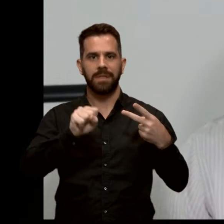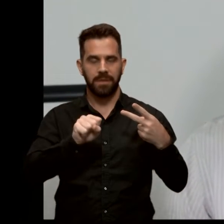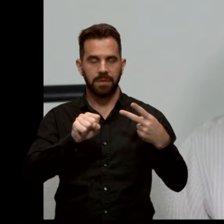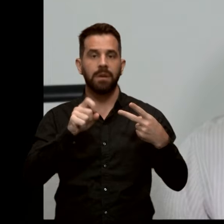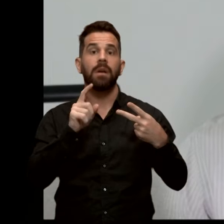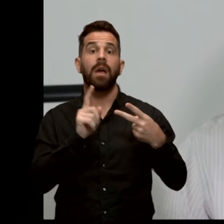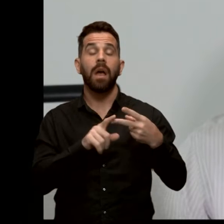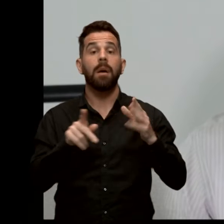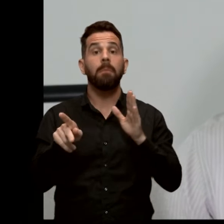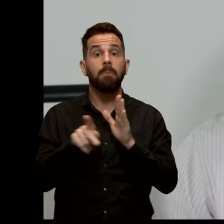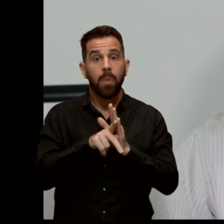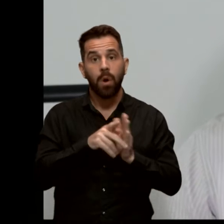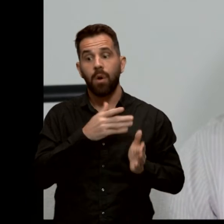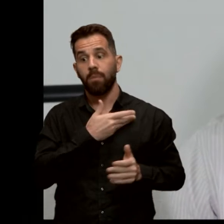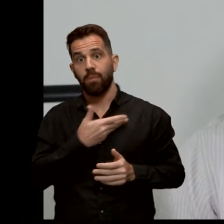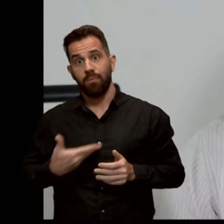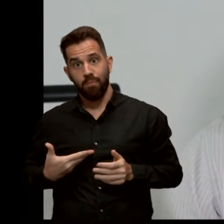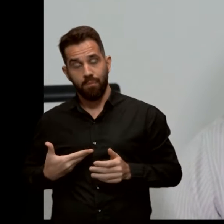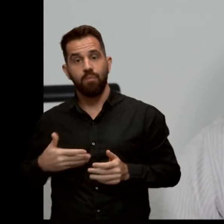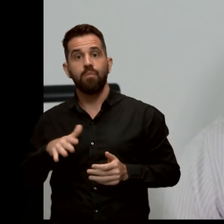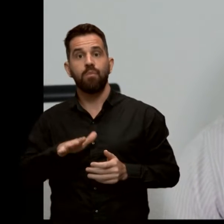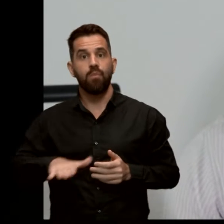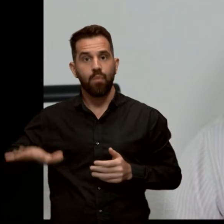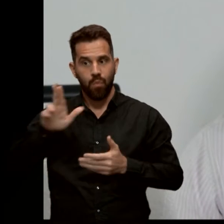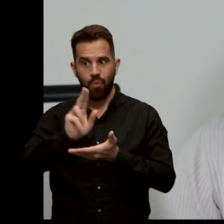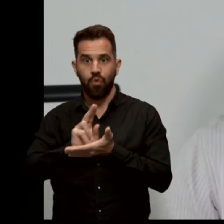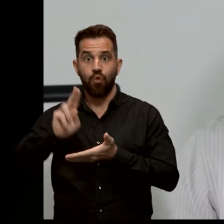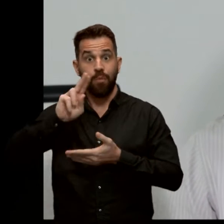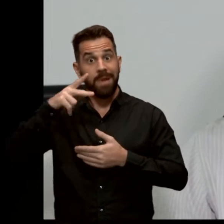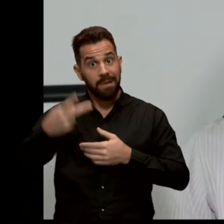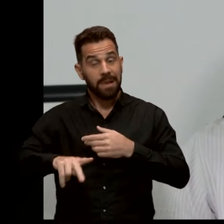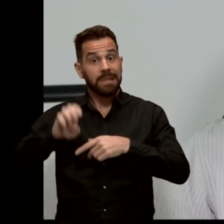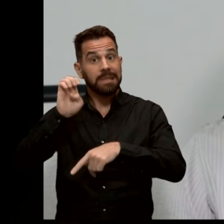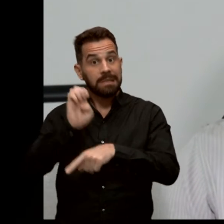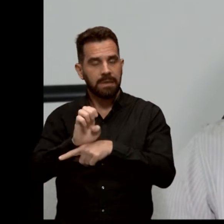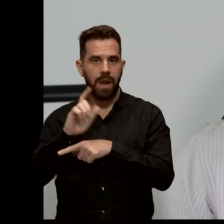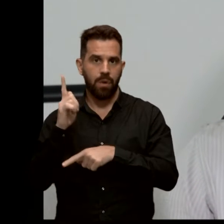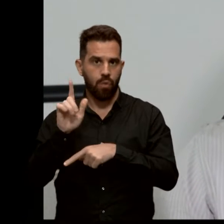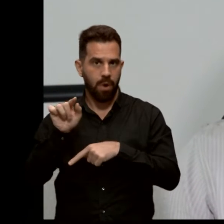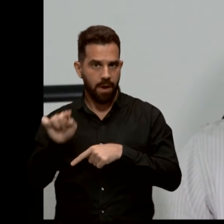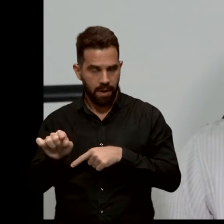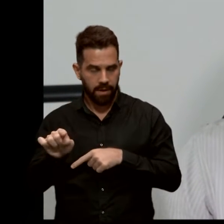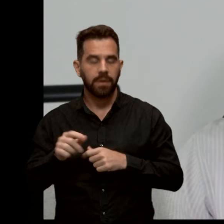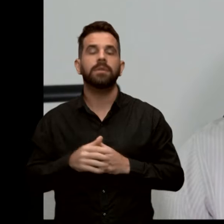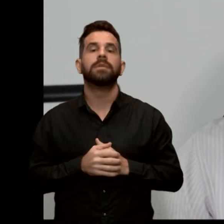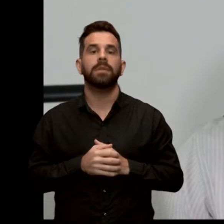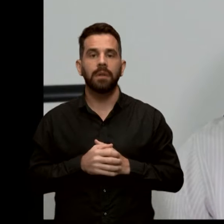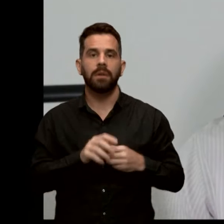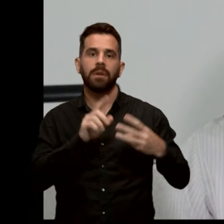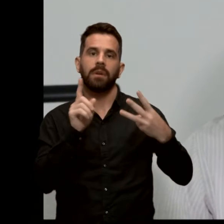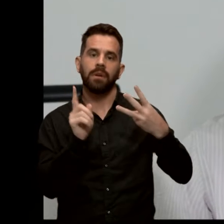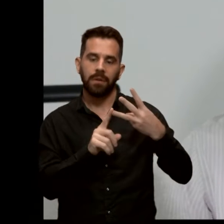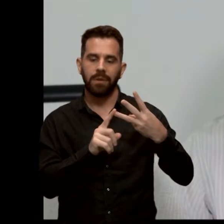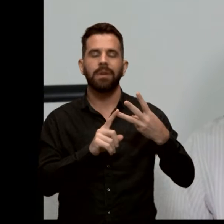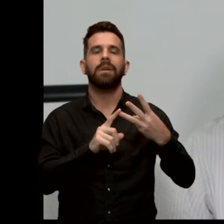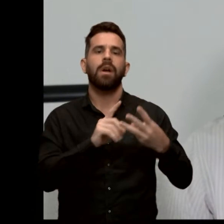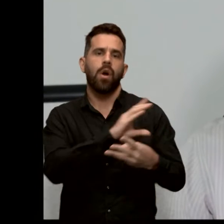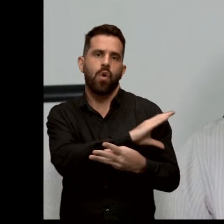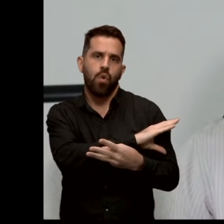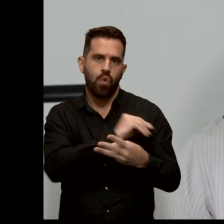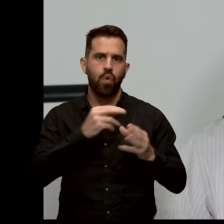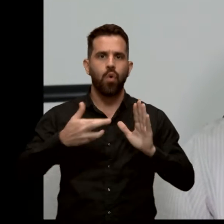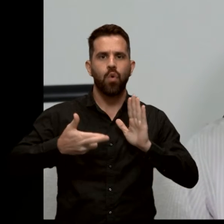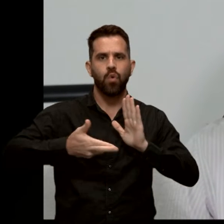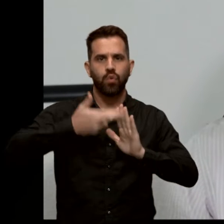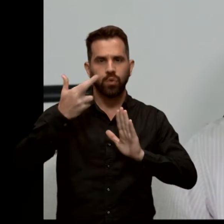as instituições públicas de ensino do estado de Goiás. E o outro é uma resolução Consune, que